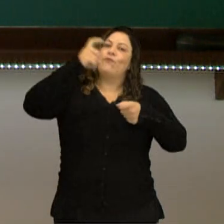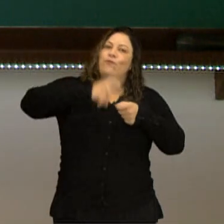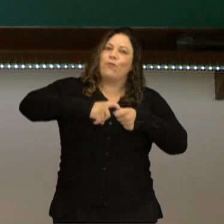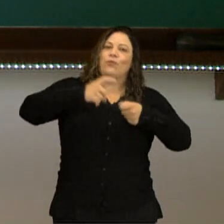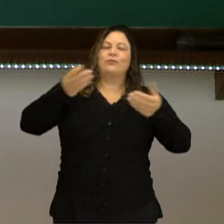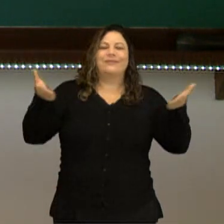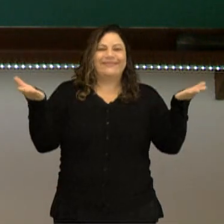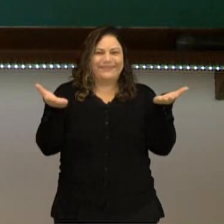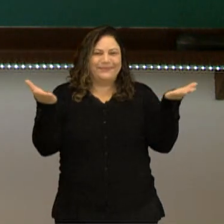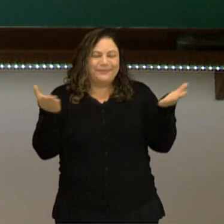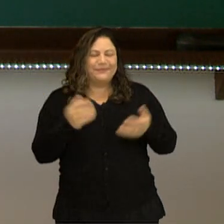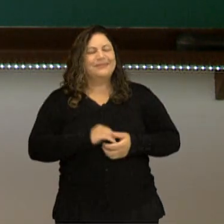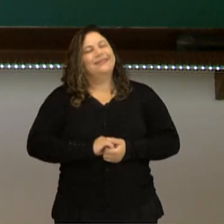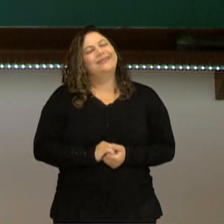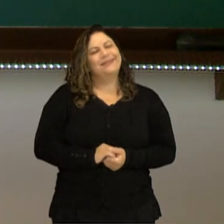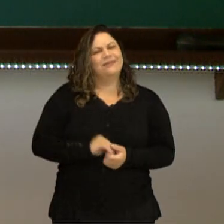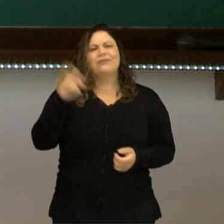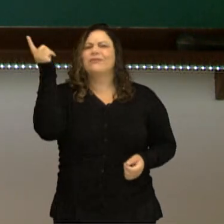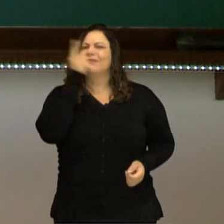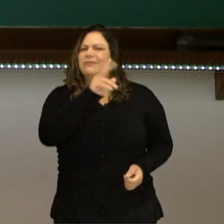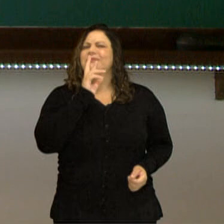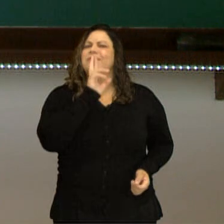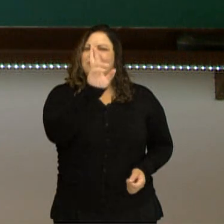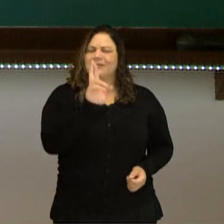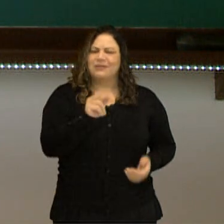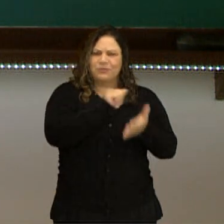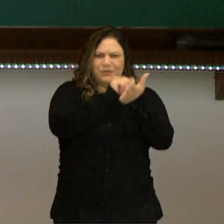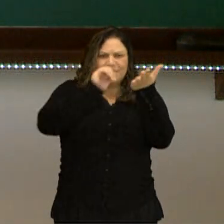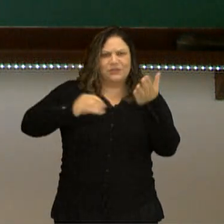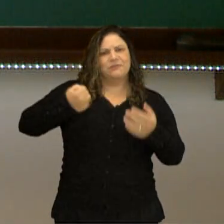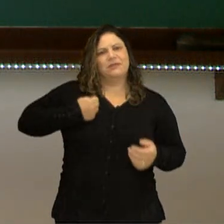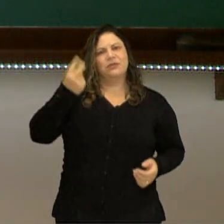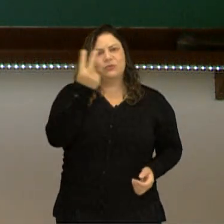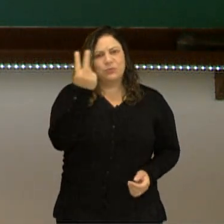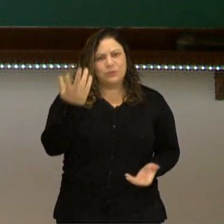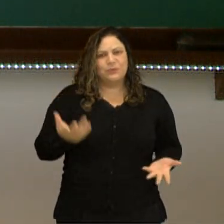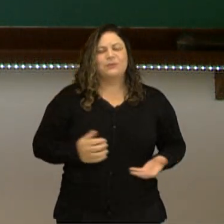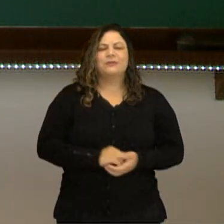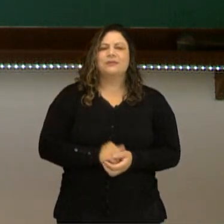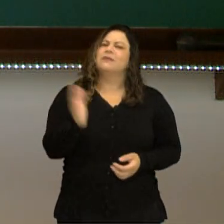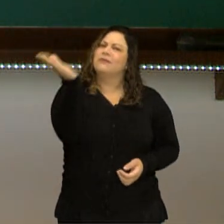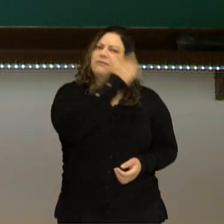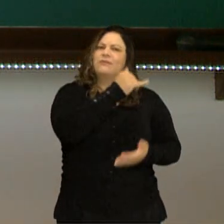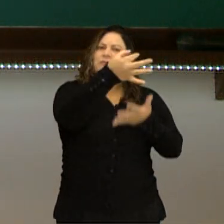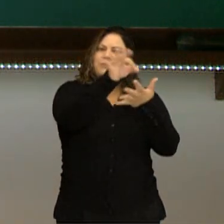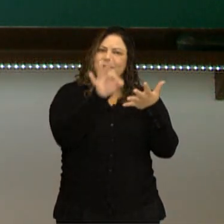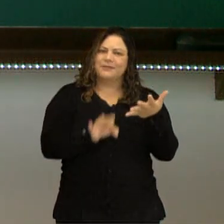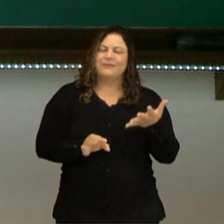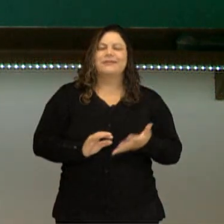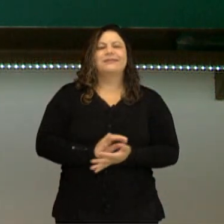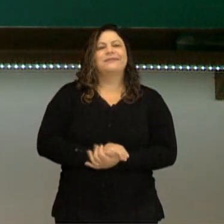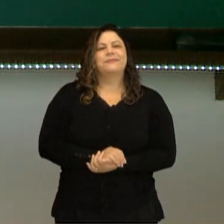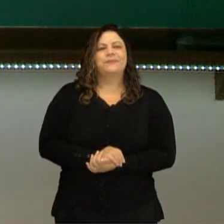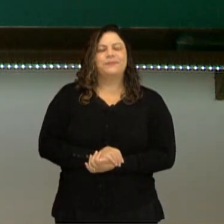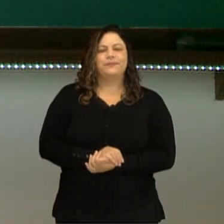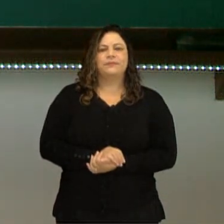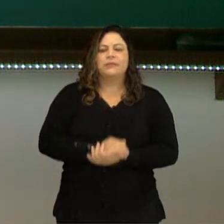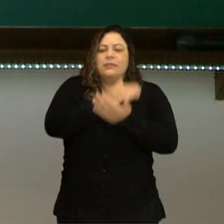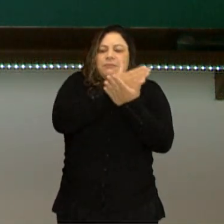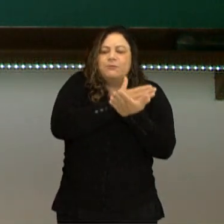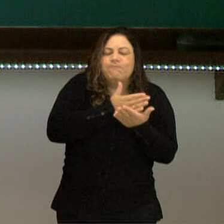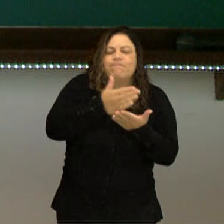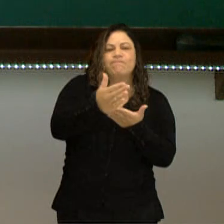Voltamos! E aí, pessoal, conseguiram responder a nossa atividade 2? Então vamos para a correção. Mal iniciara